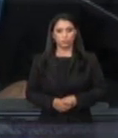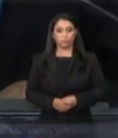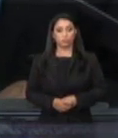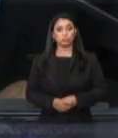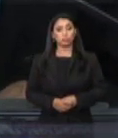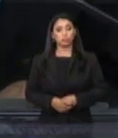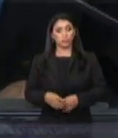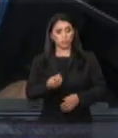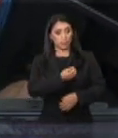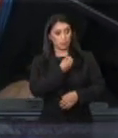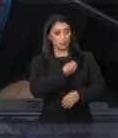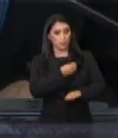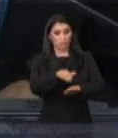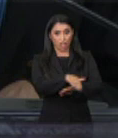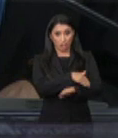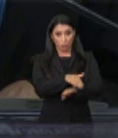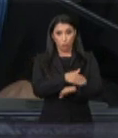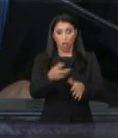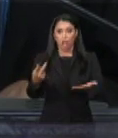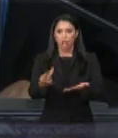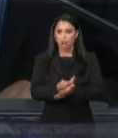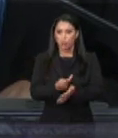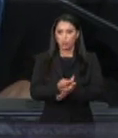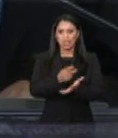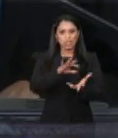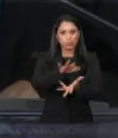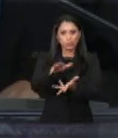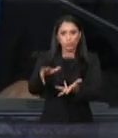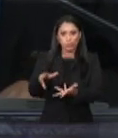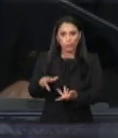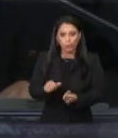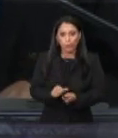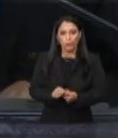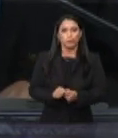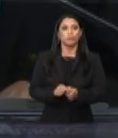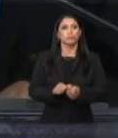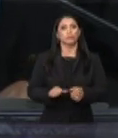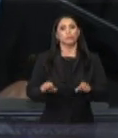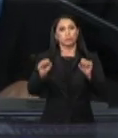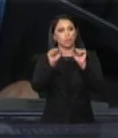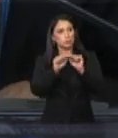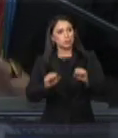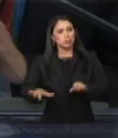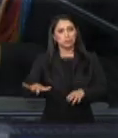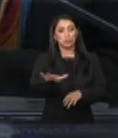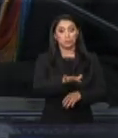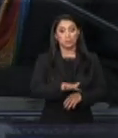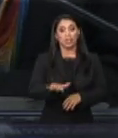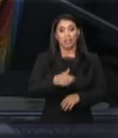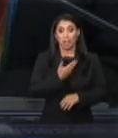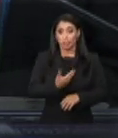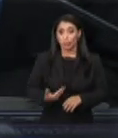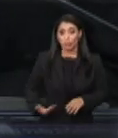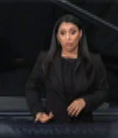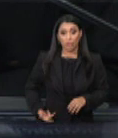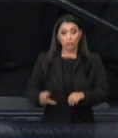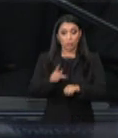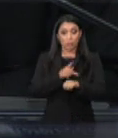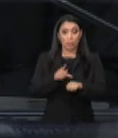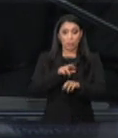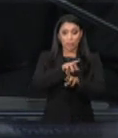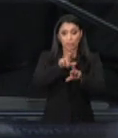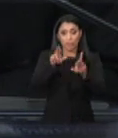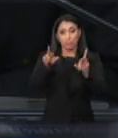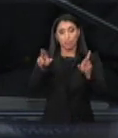é um fenômeno de ordem mundial sistêmico e que demonstra a dificuldade dos governos de diversos países para